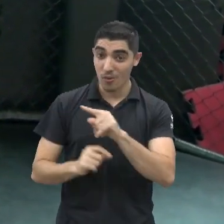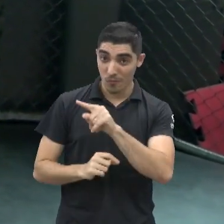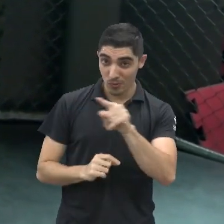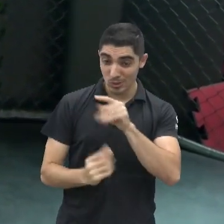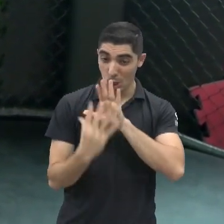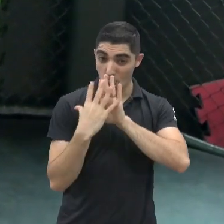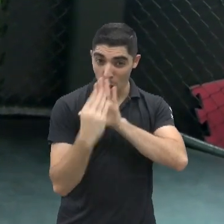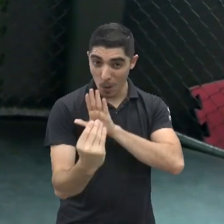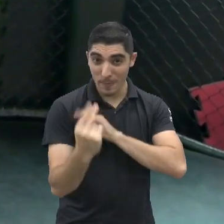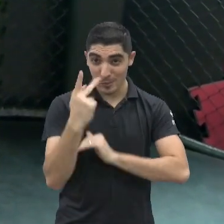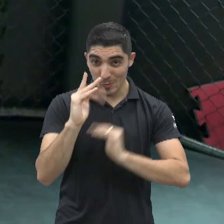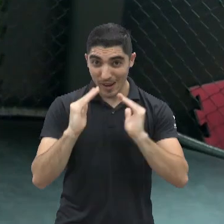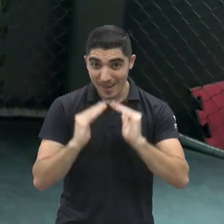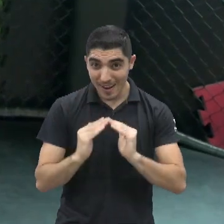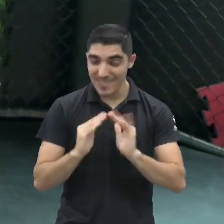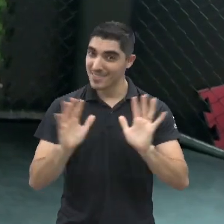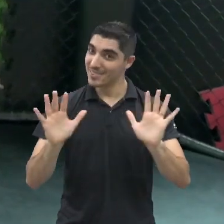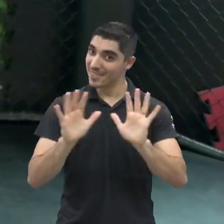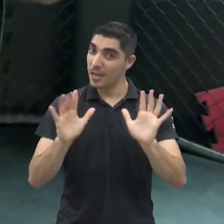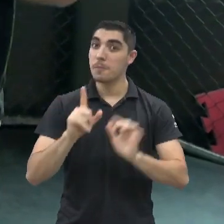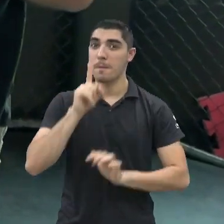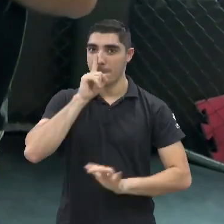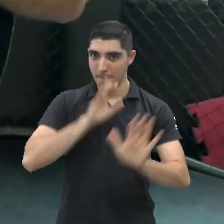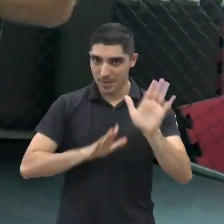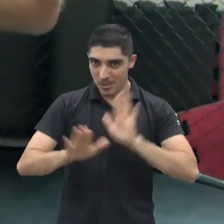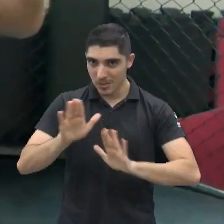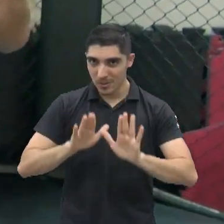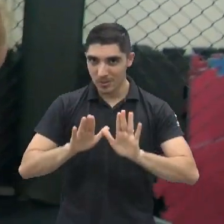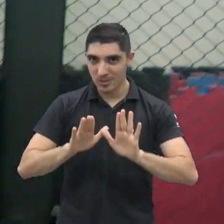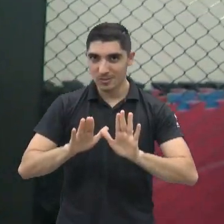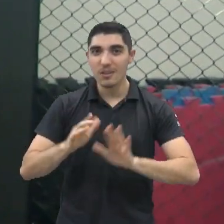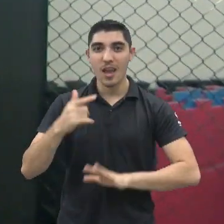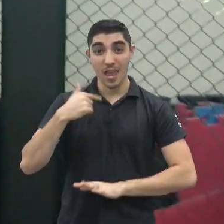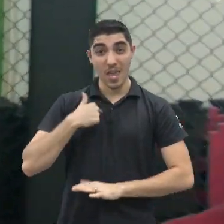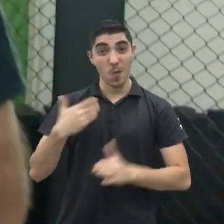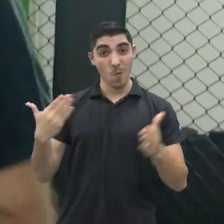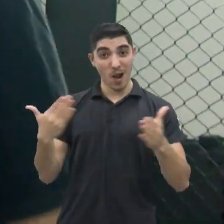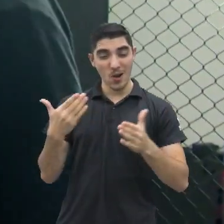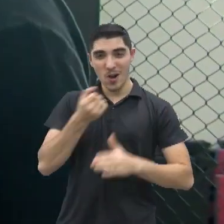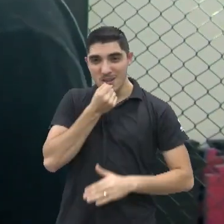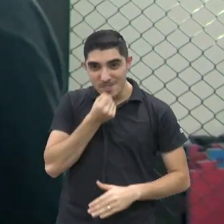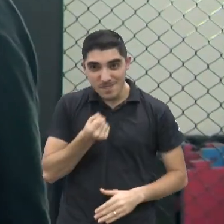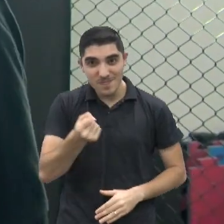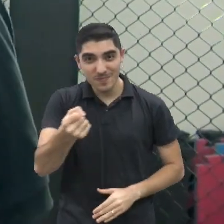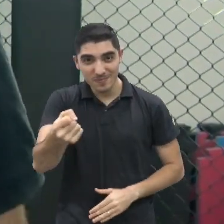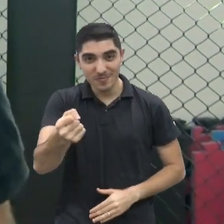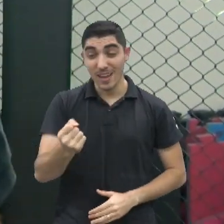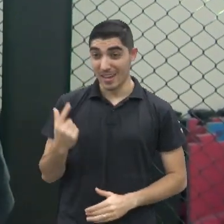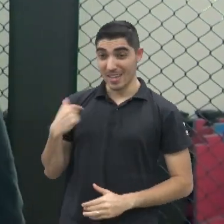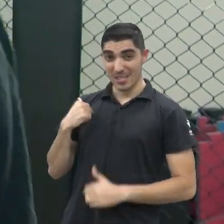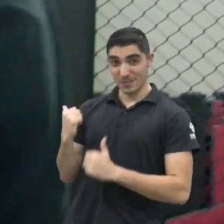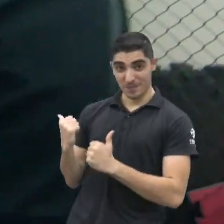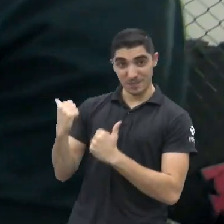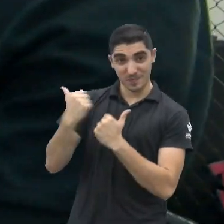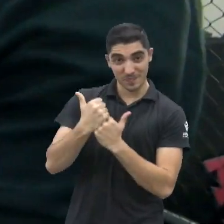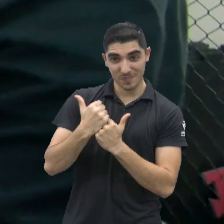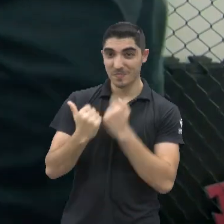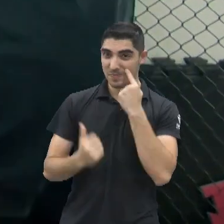isso em casa, porque é perigoso. Ralph, vou te passar o microfone e o baiano vai me entregar o aparador.